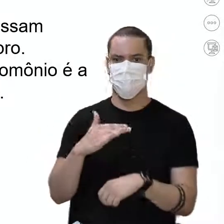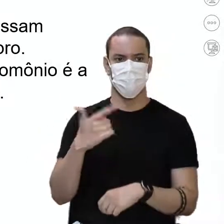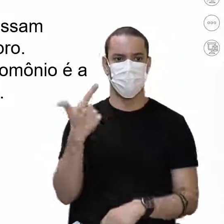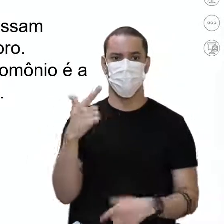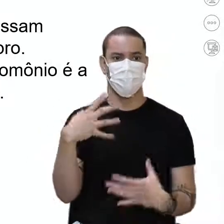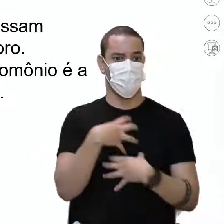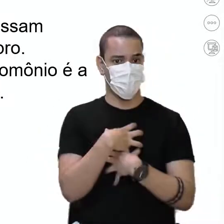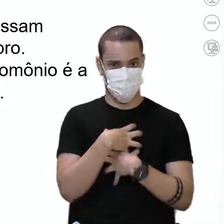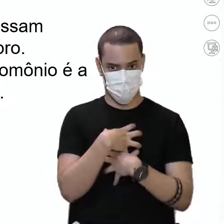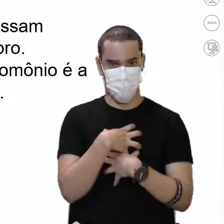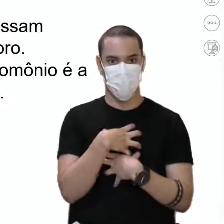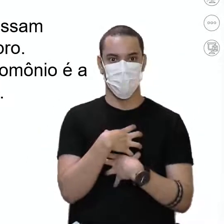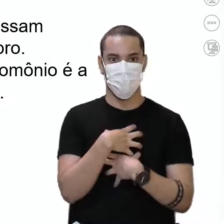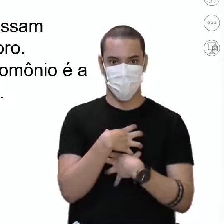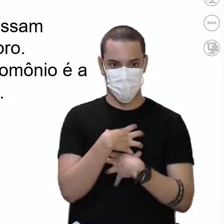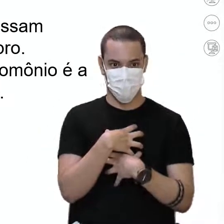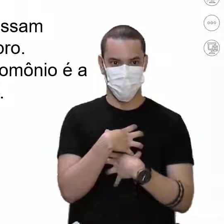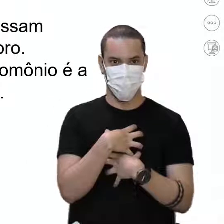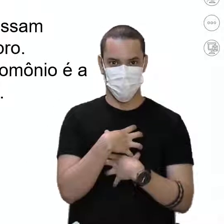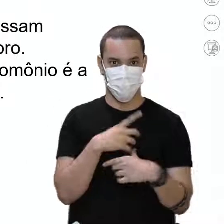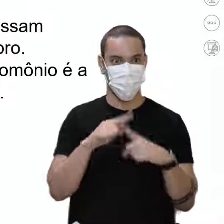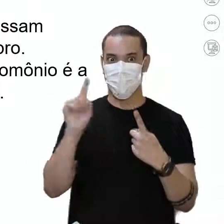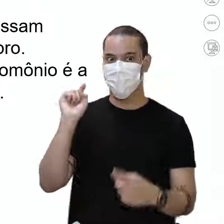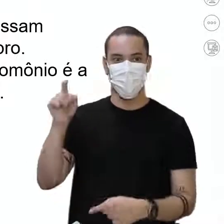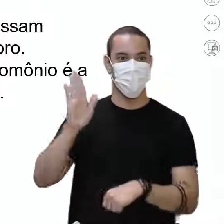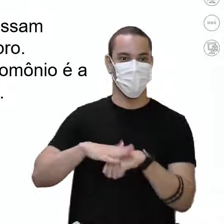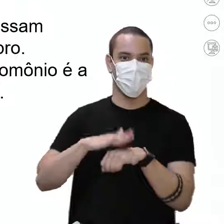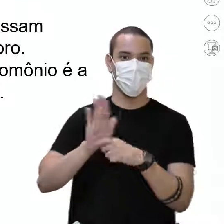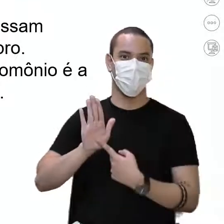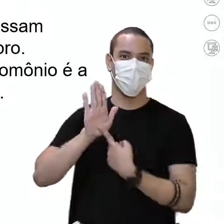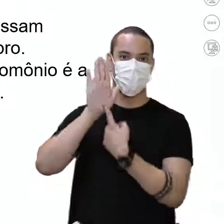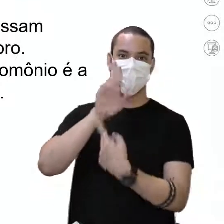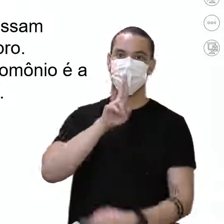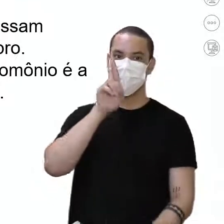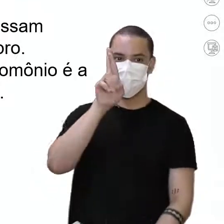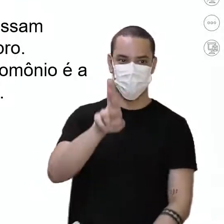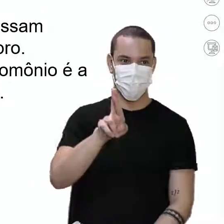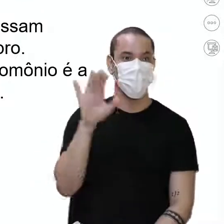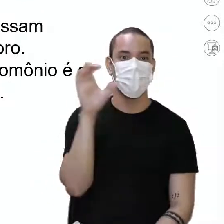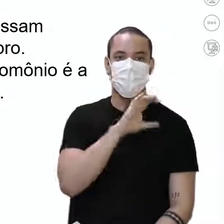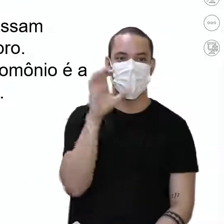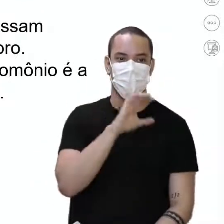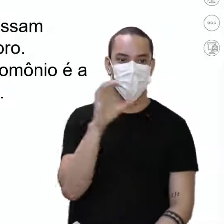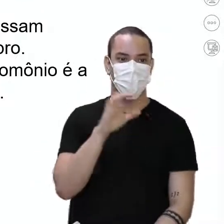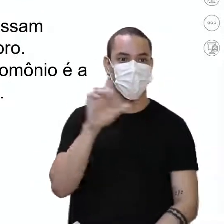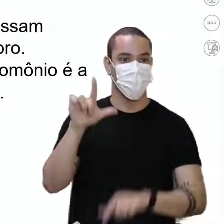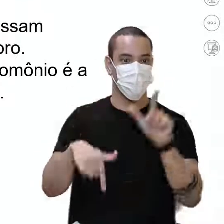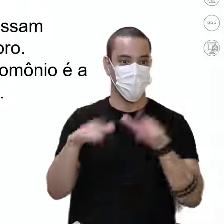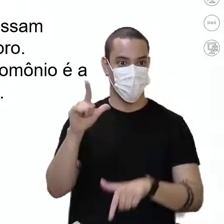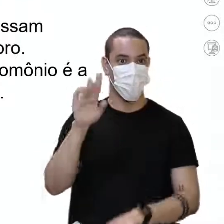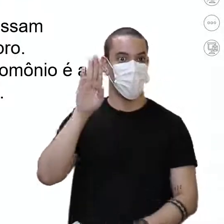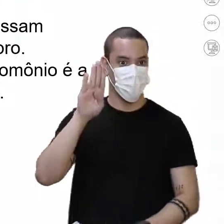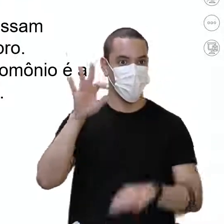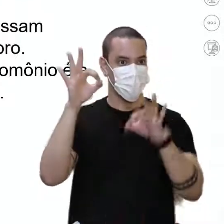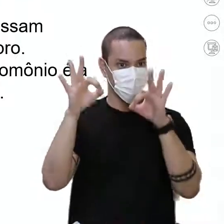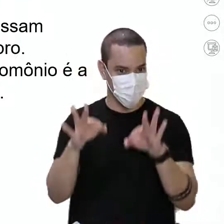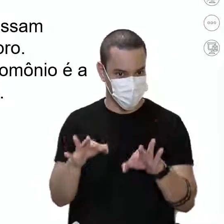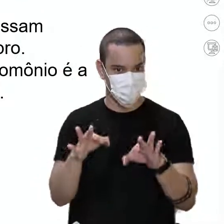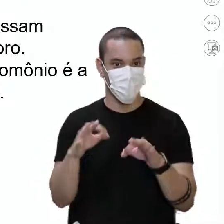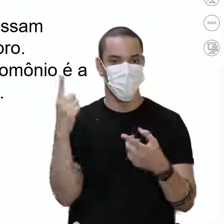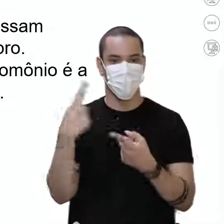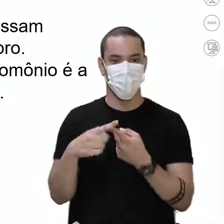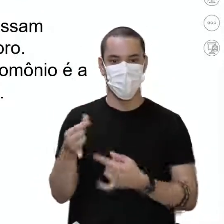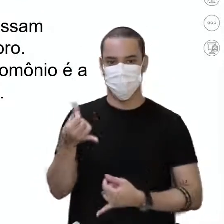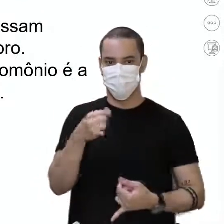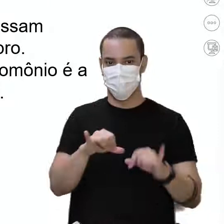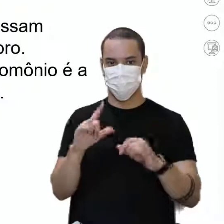fazem sentido. Não cliquei e já mostrou a resposta, tá apressado, olha aí, letra B é a resposta. A química